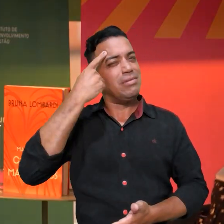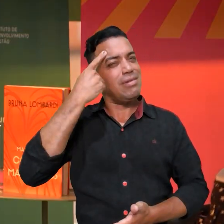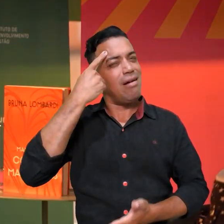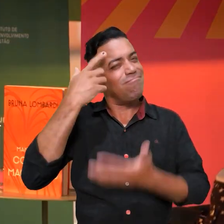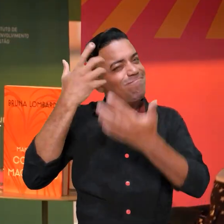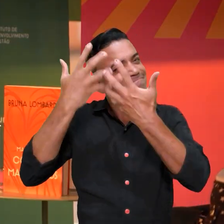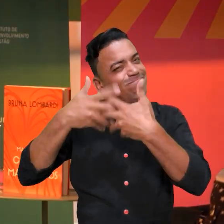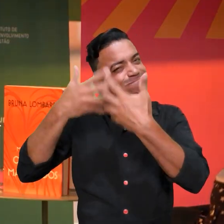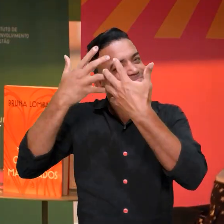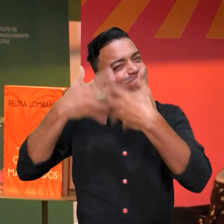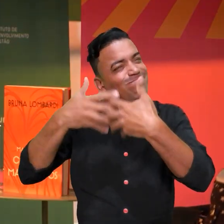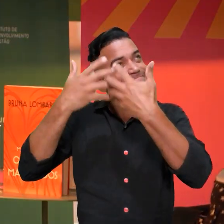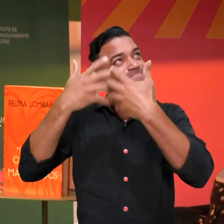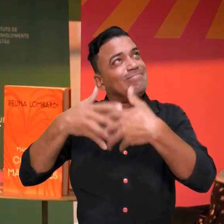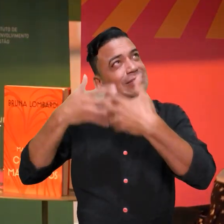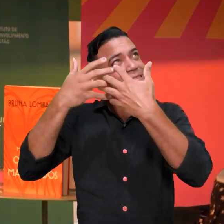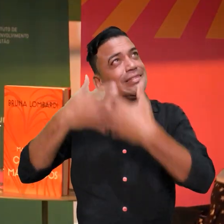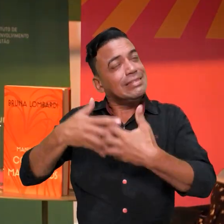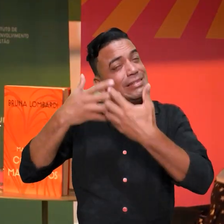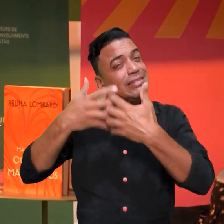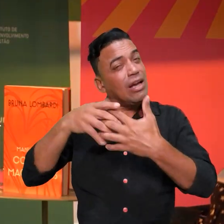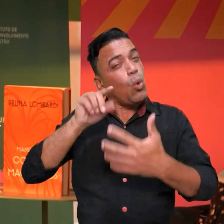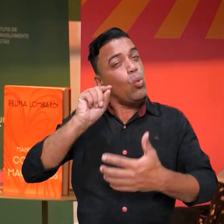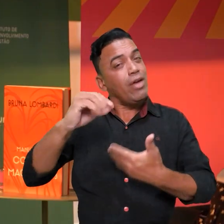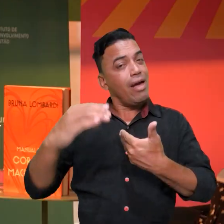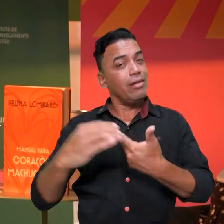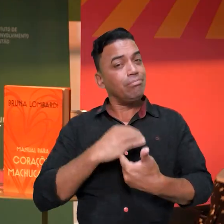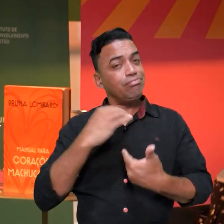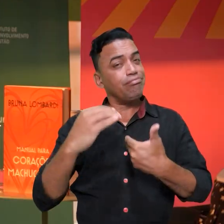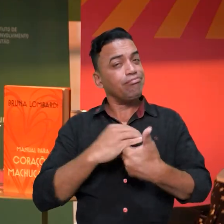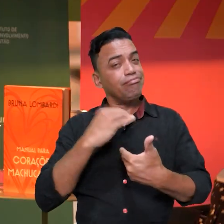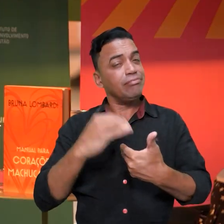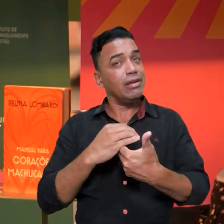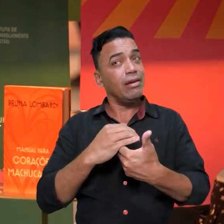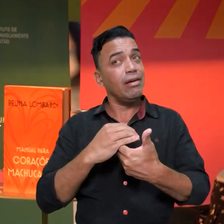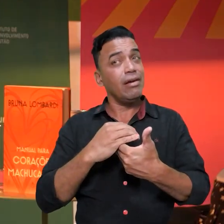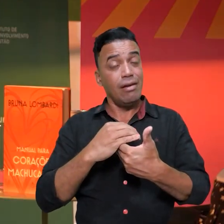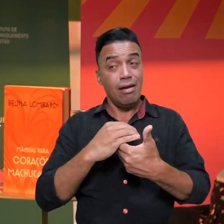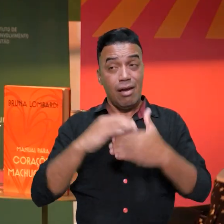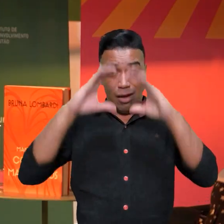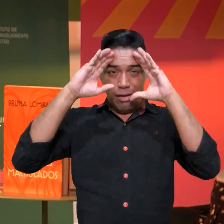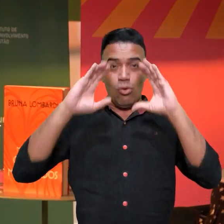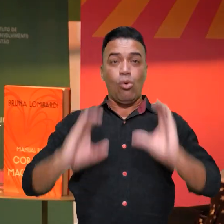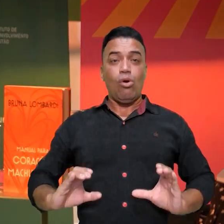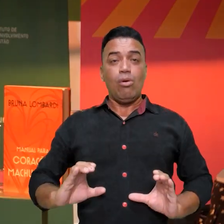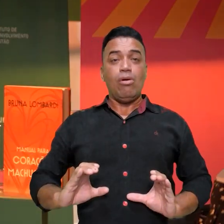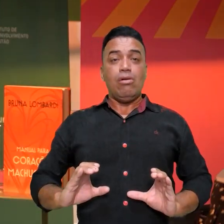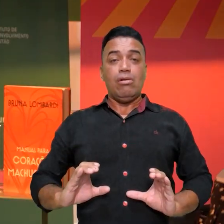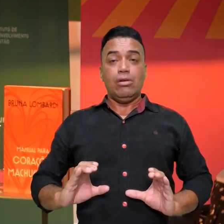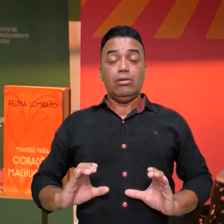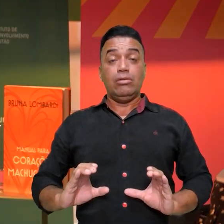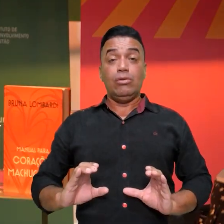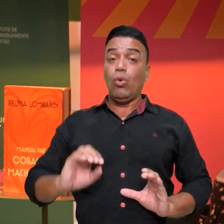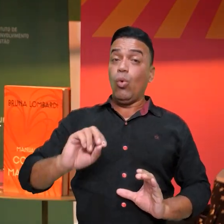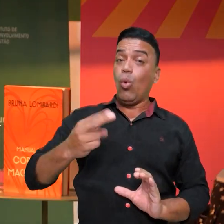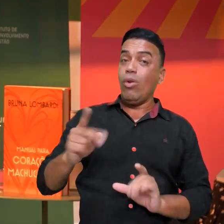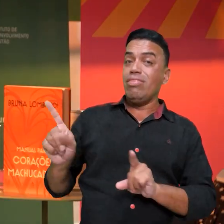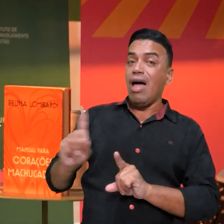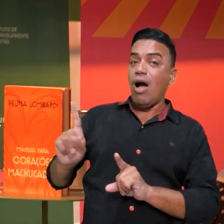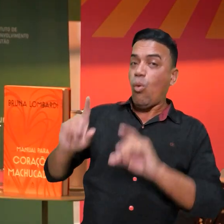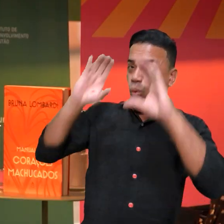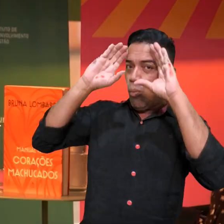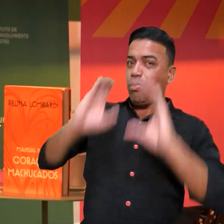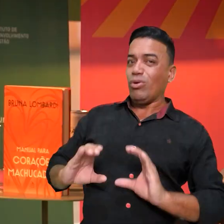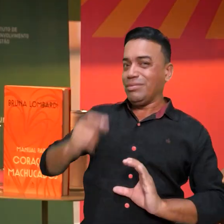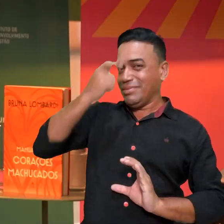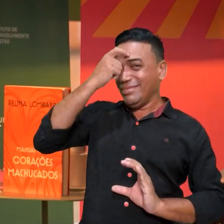ele. E sobre o que ele sugere que a gente faça, ou melhor ainda, que a gente não faça, porque